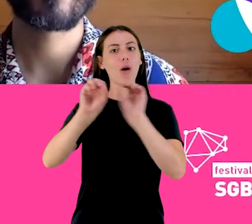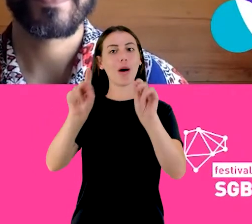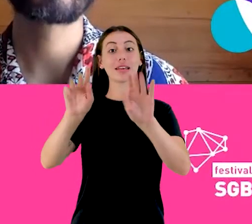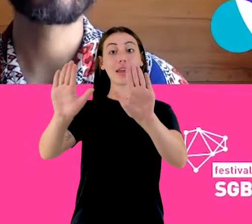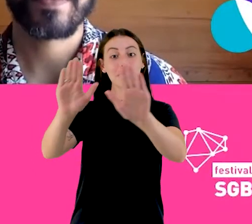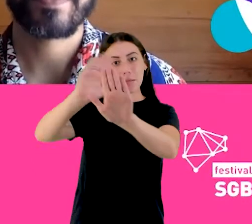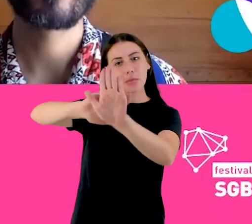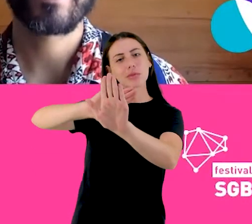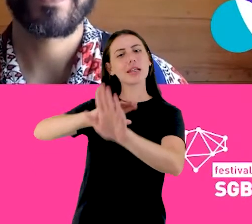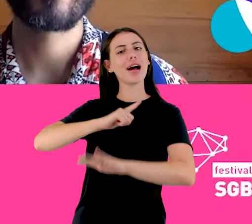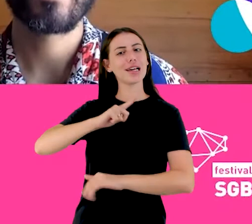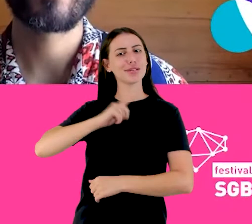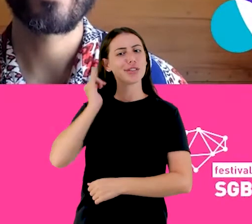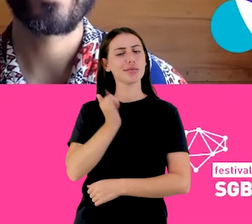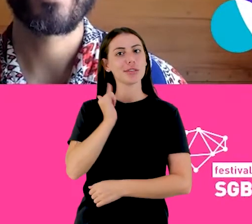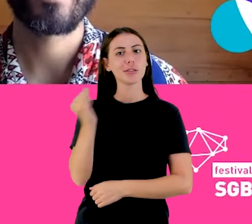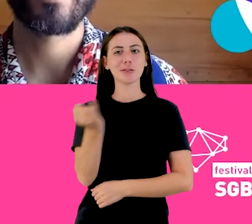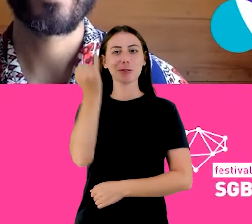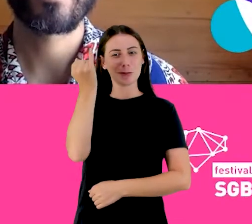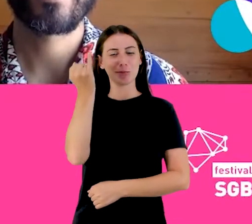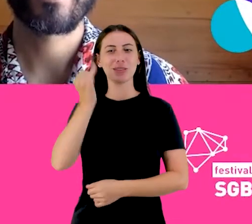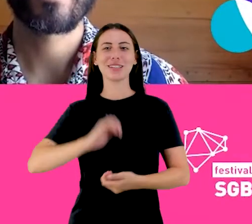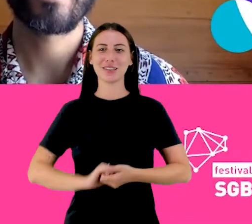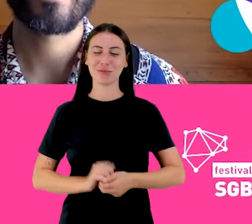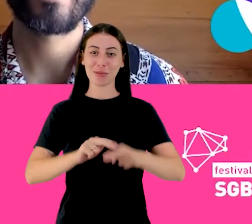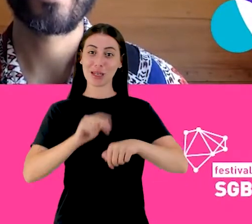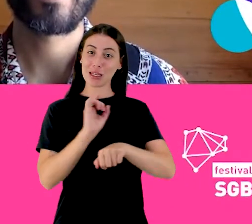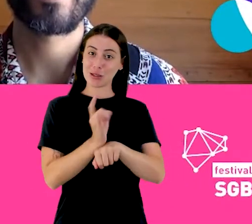né, em relação à reparação. Então, foi um